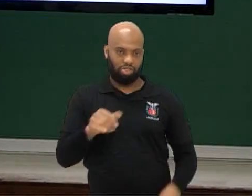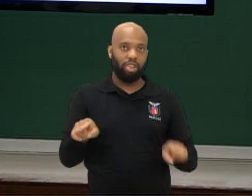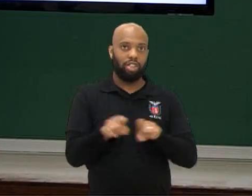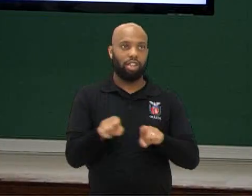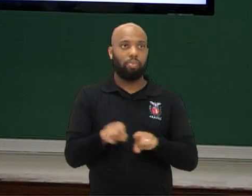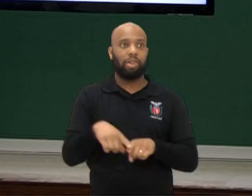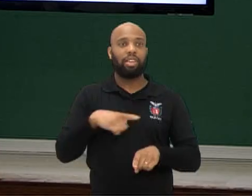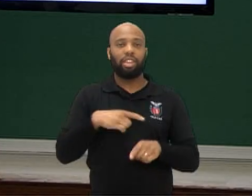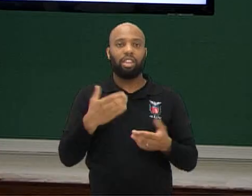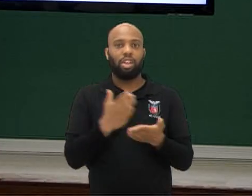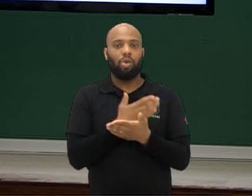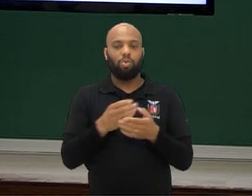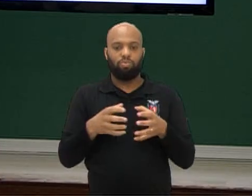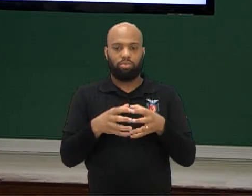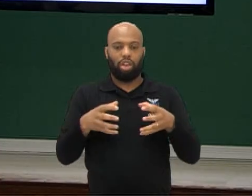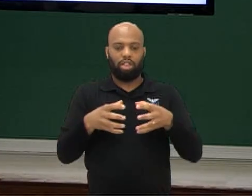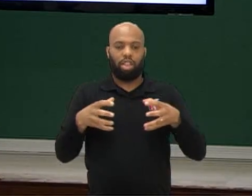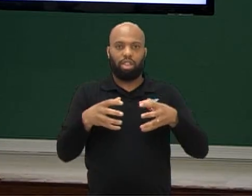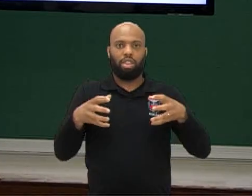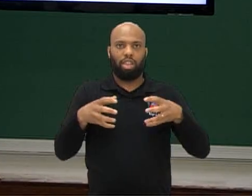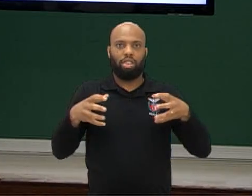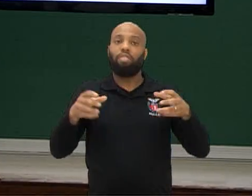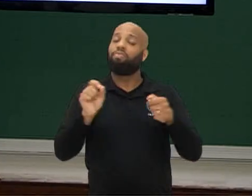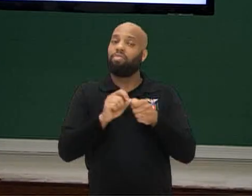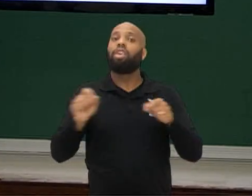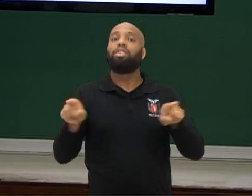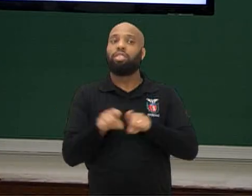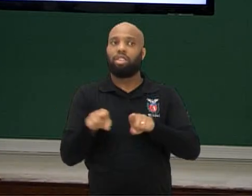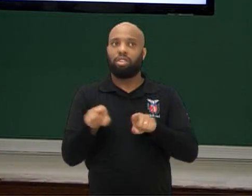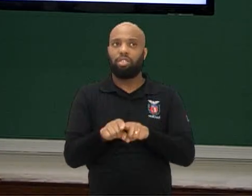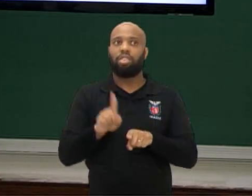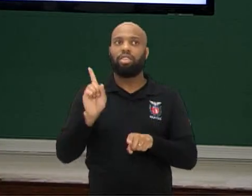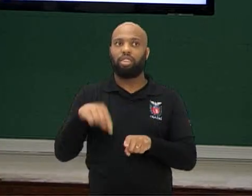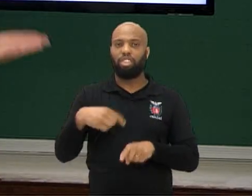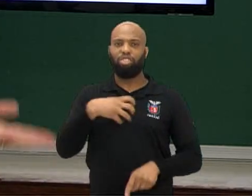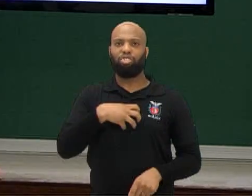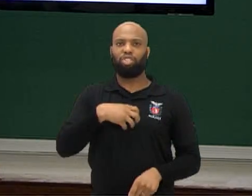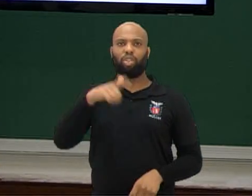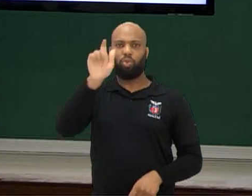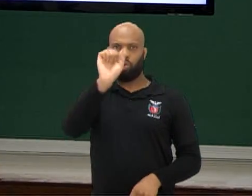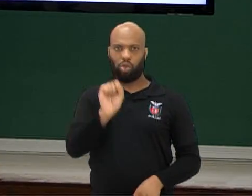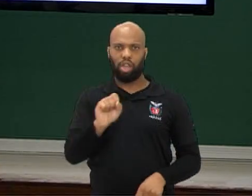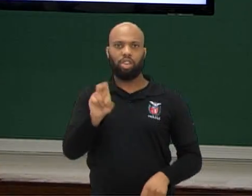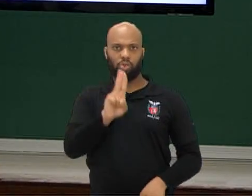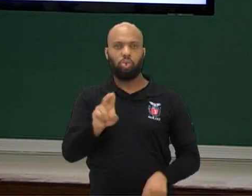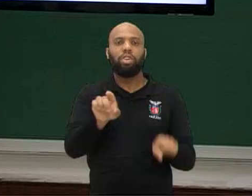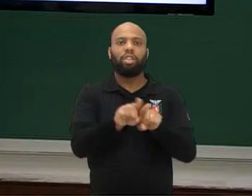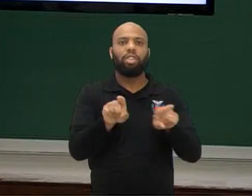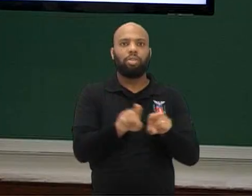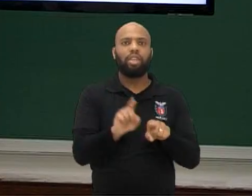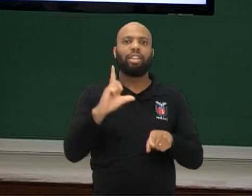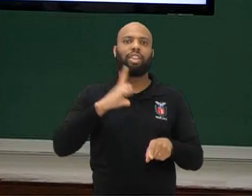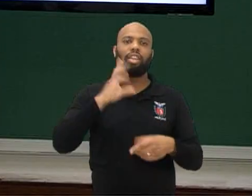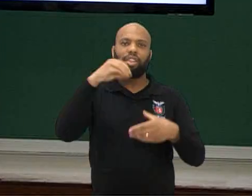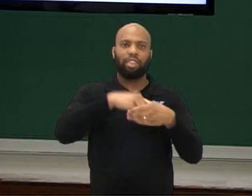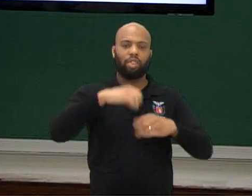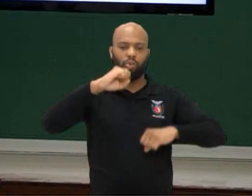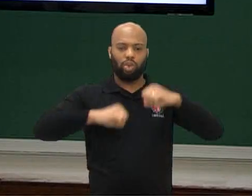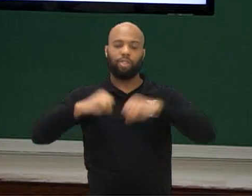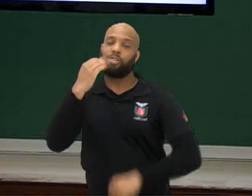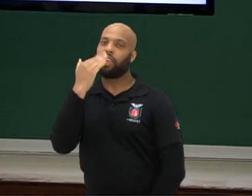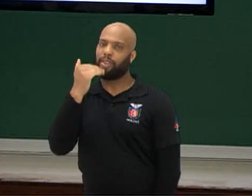as leveduras, têm a capacidade de fazer a fermentação, são anaeróbios facultativos e aí são utilizados na indústria